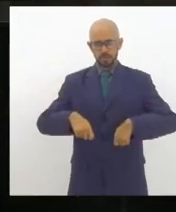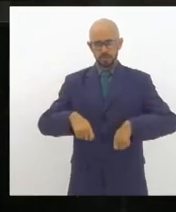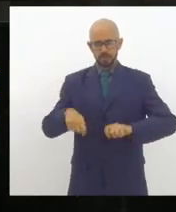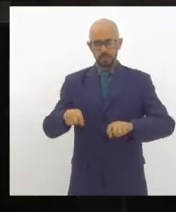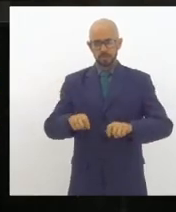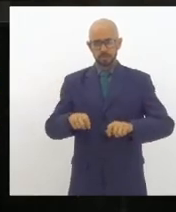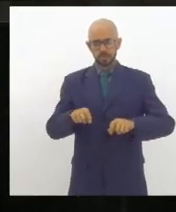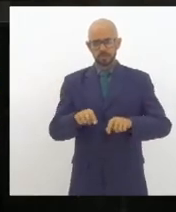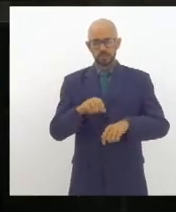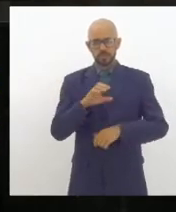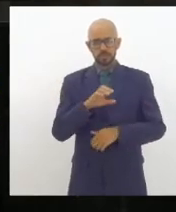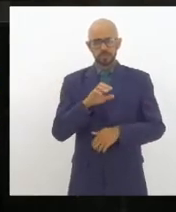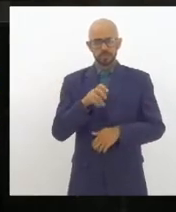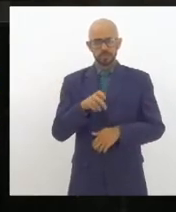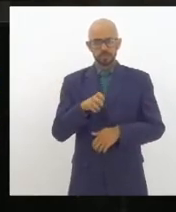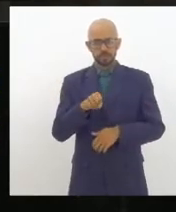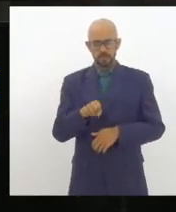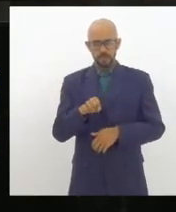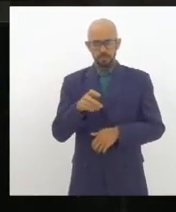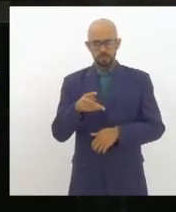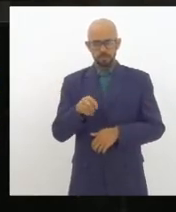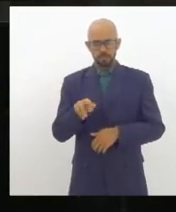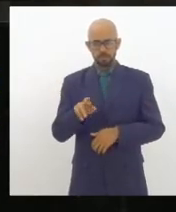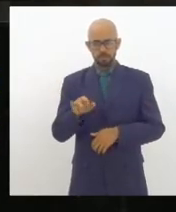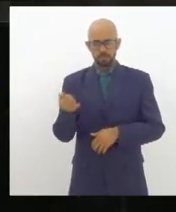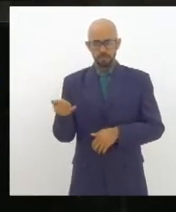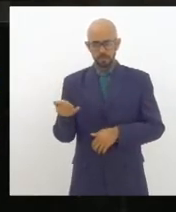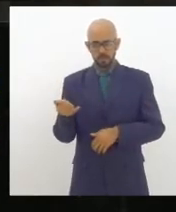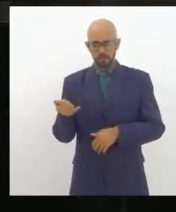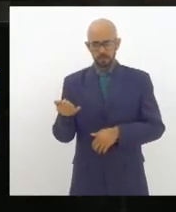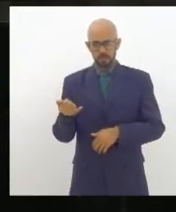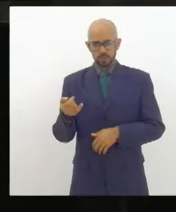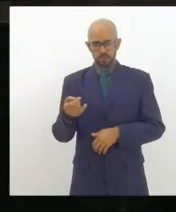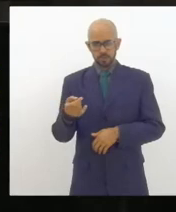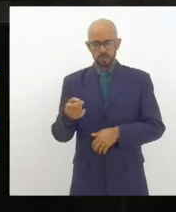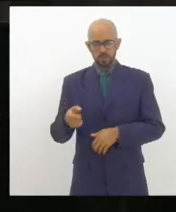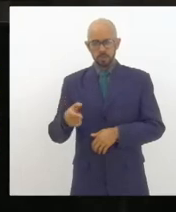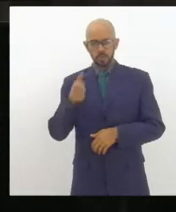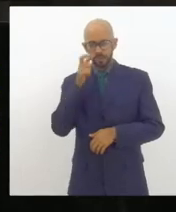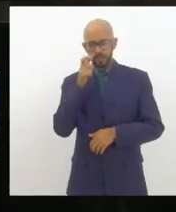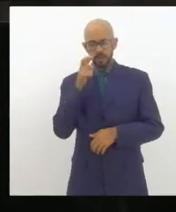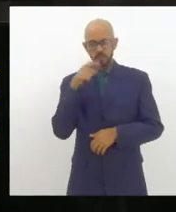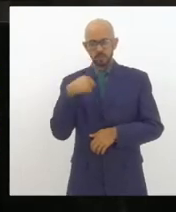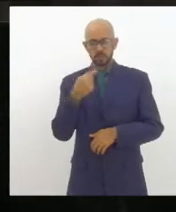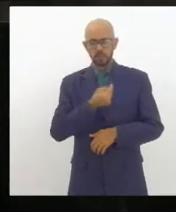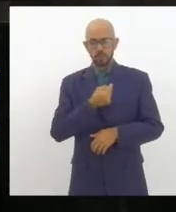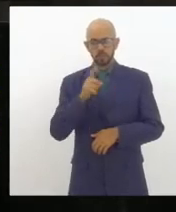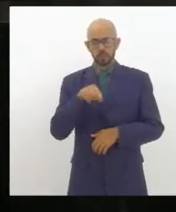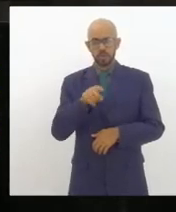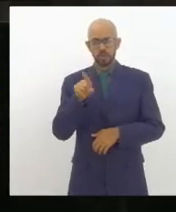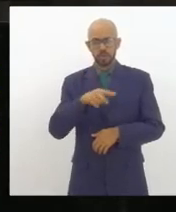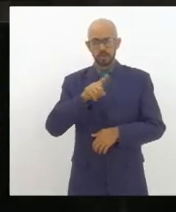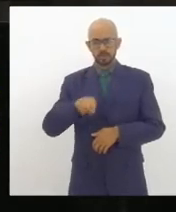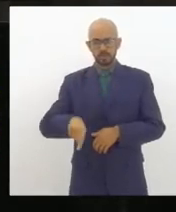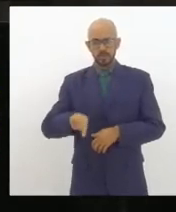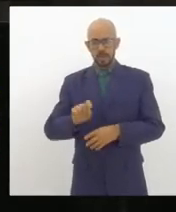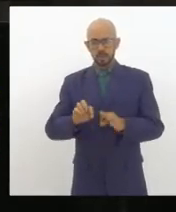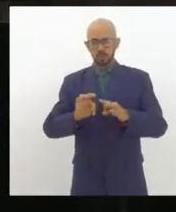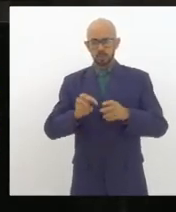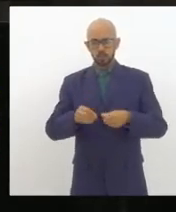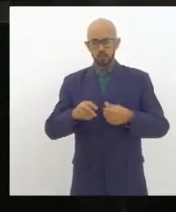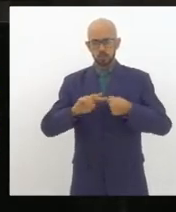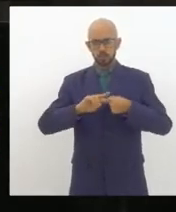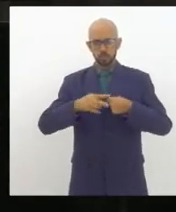da CEPERJ. E o que estamos pretendendo é exatamente sustar os efeitos